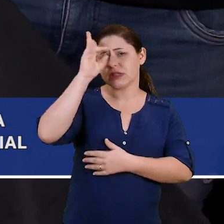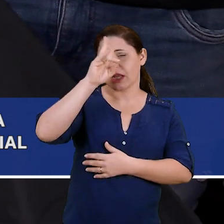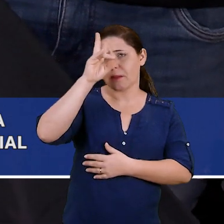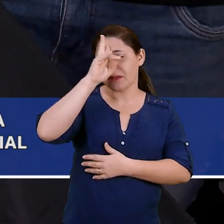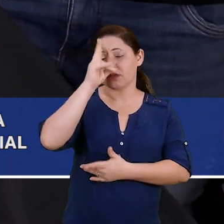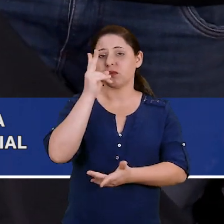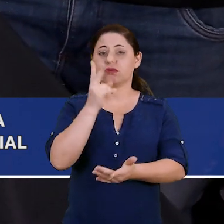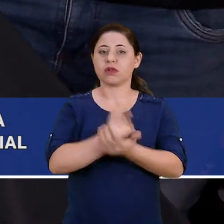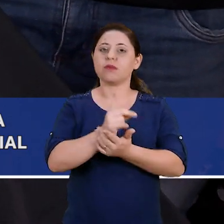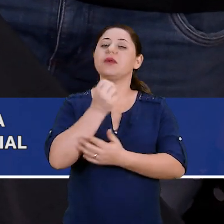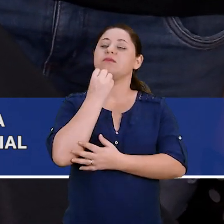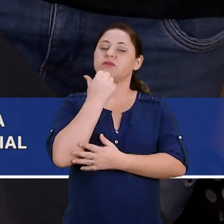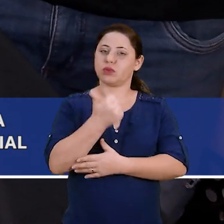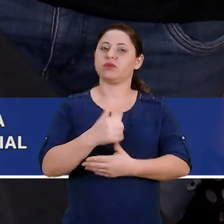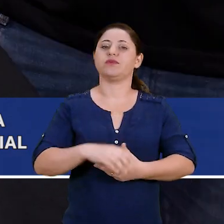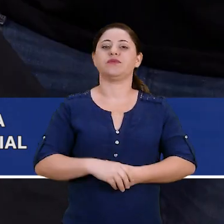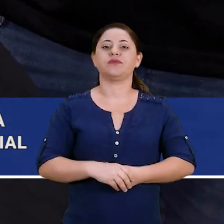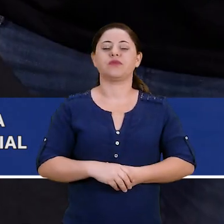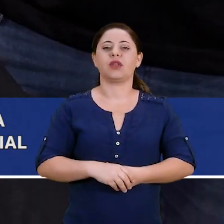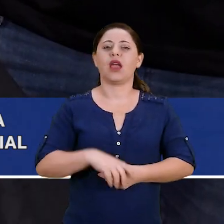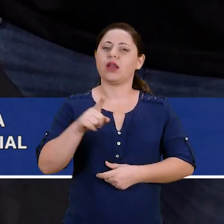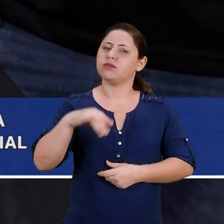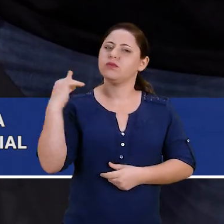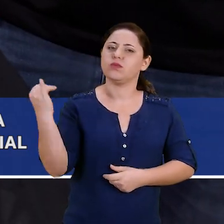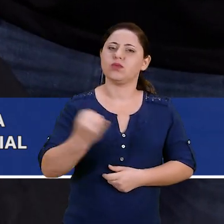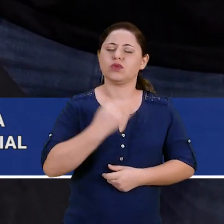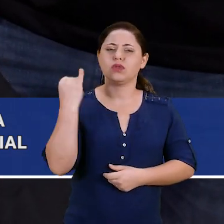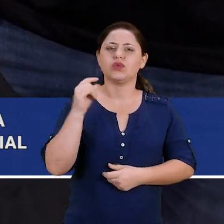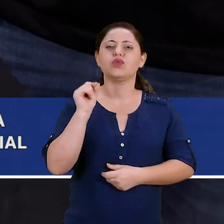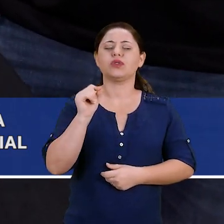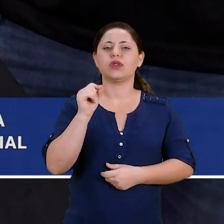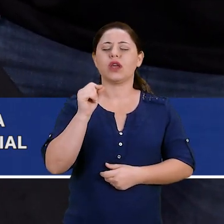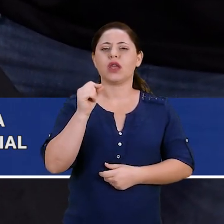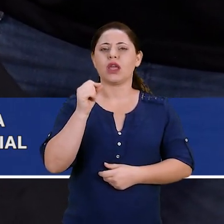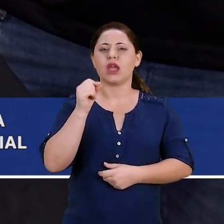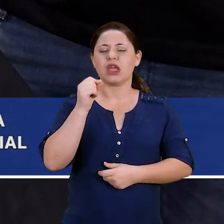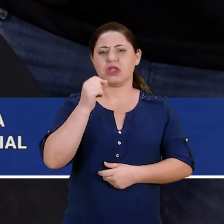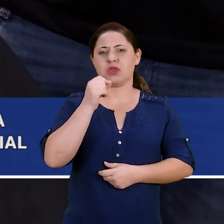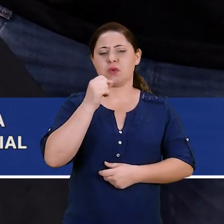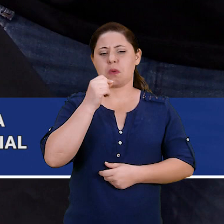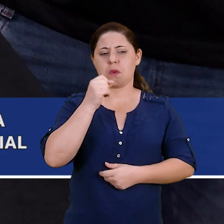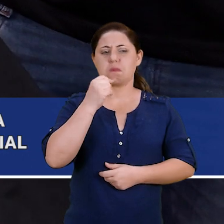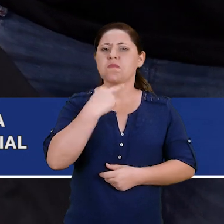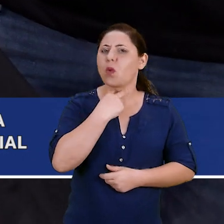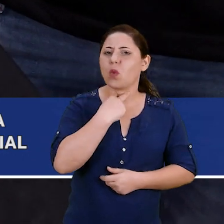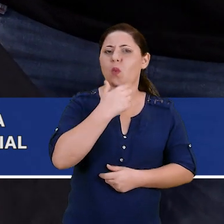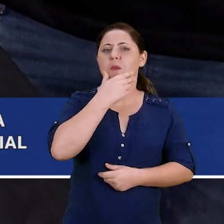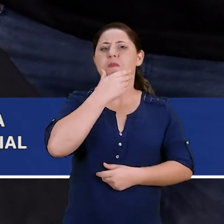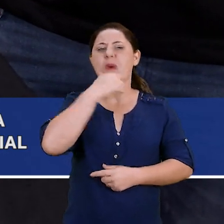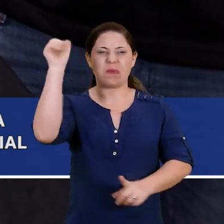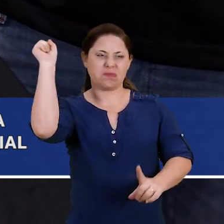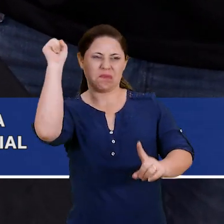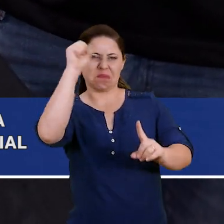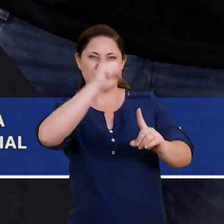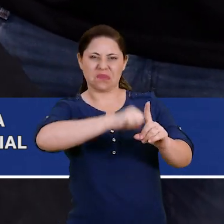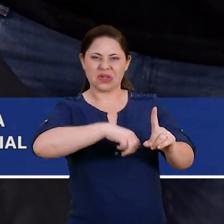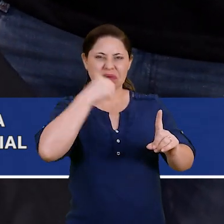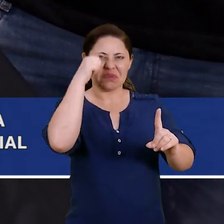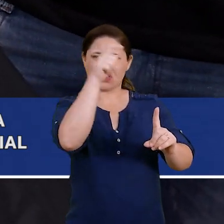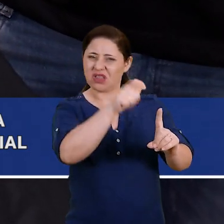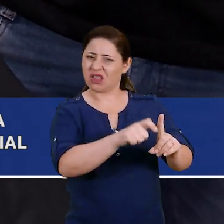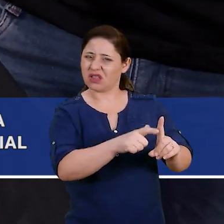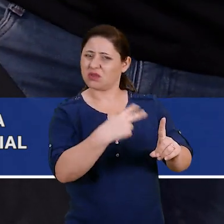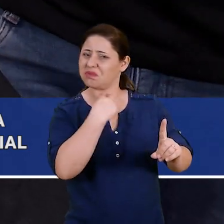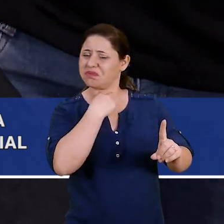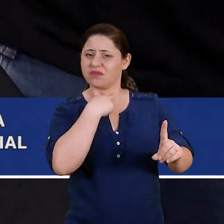sempre lembrando, é bom, é ótimo. Não é interessante jamais o combate, né, bater em mulher, essas coisas, espancar a